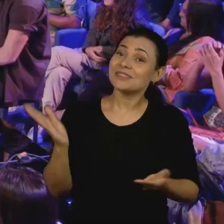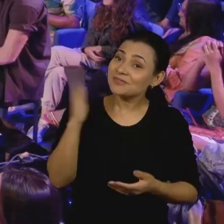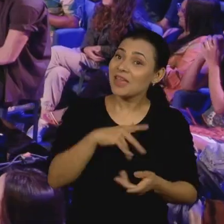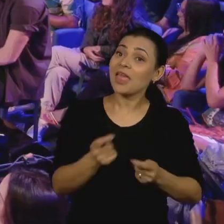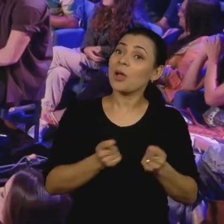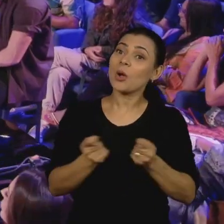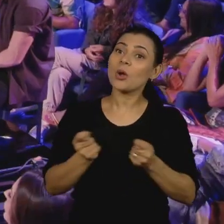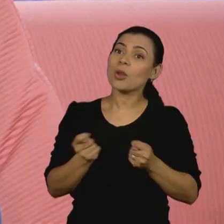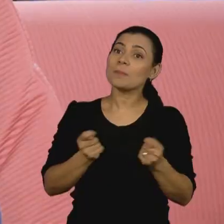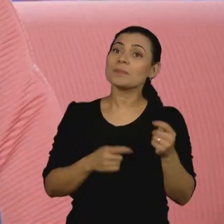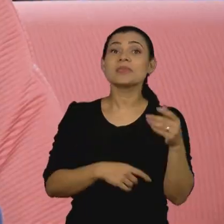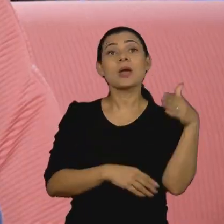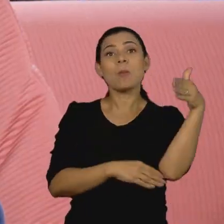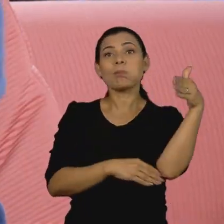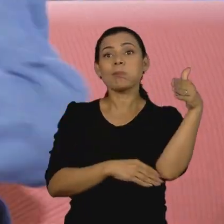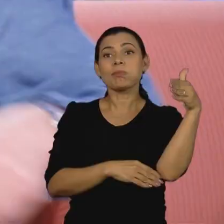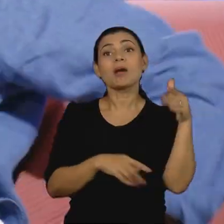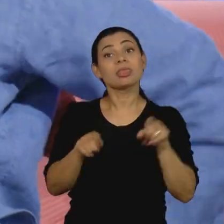Economiza no motel também.